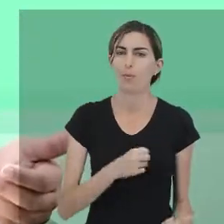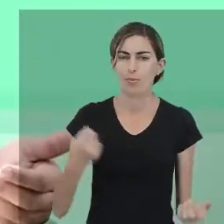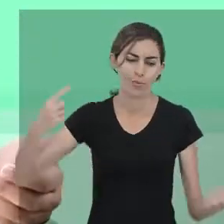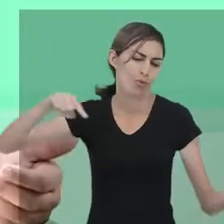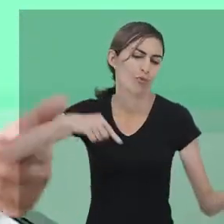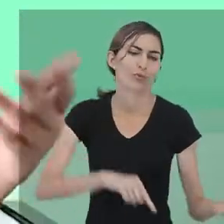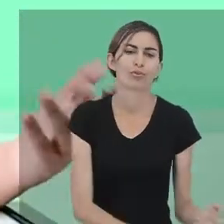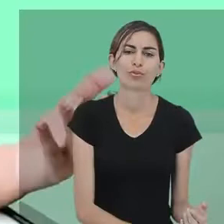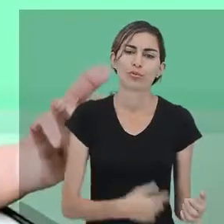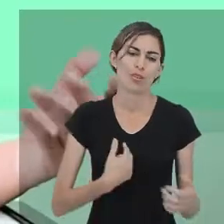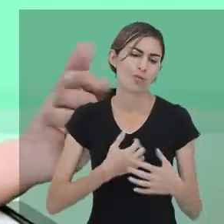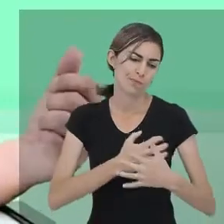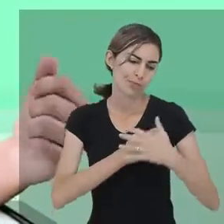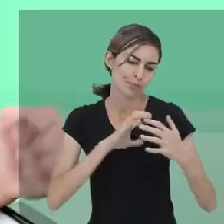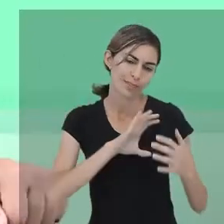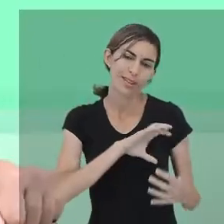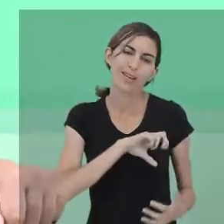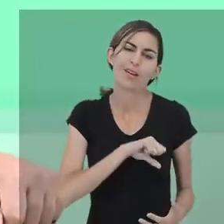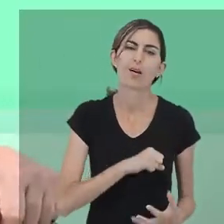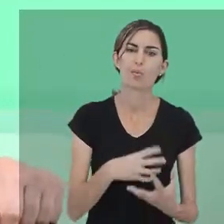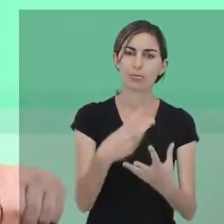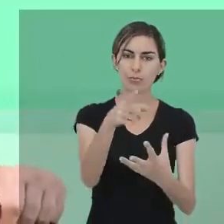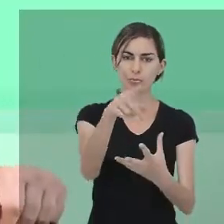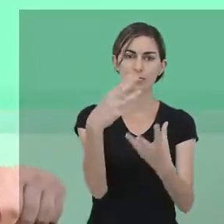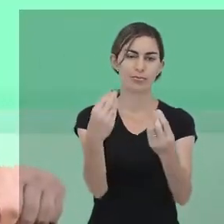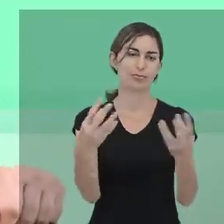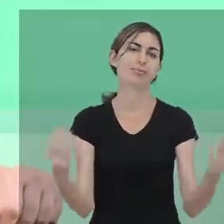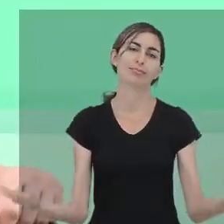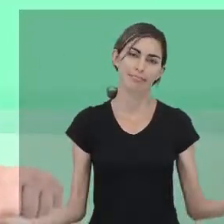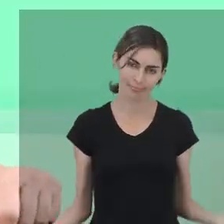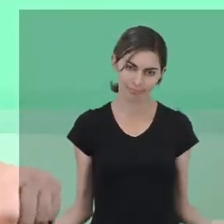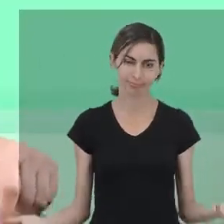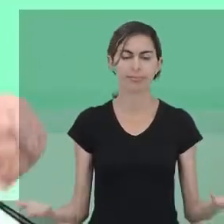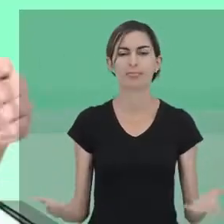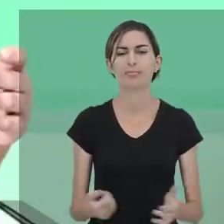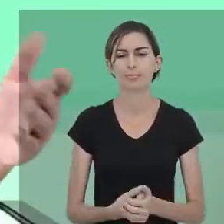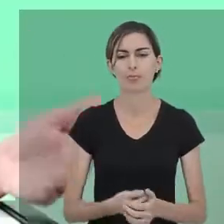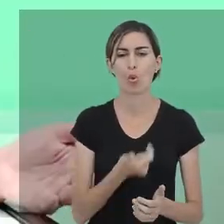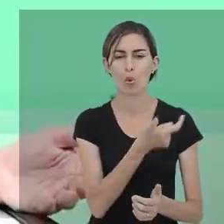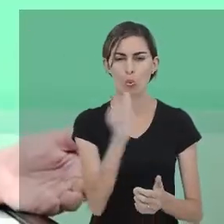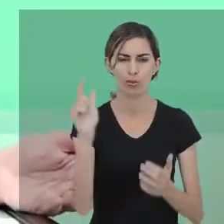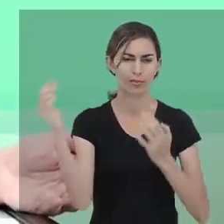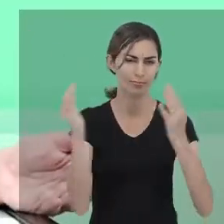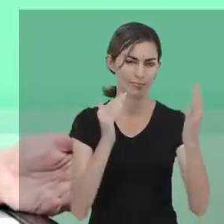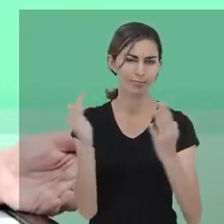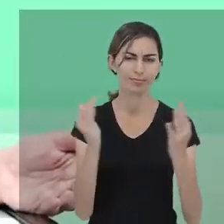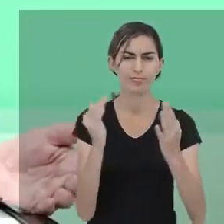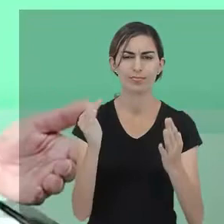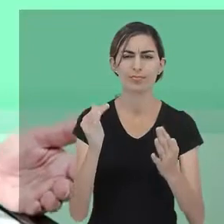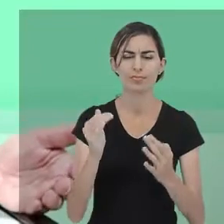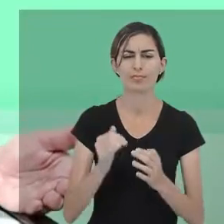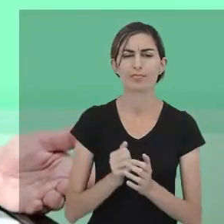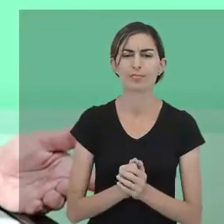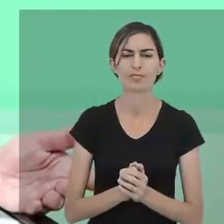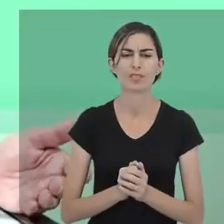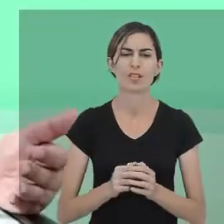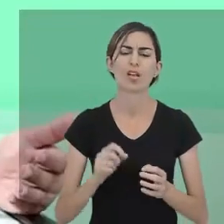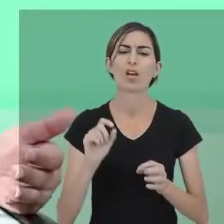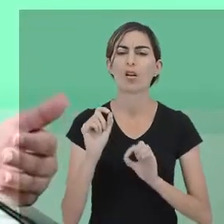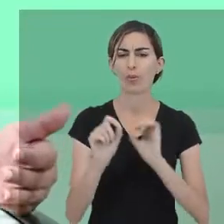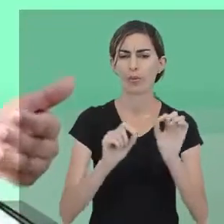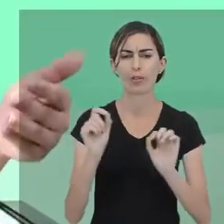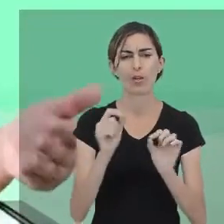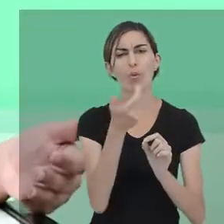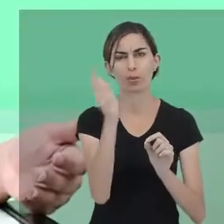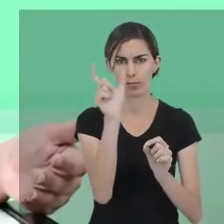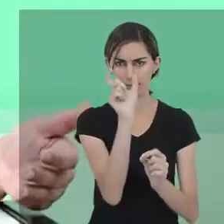amo você. Oh, bonito, né? E uma outra que a gente tem aqui também é easy. This exercise